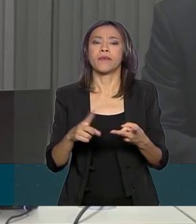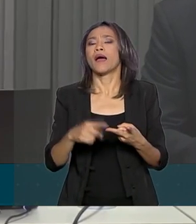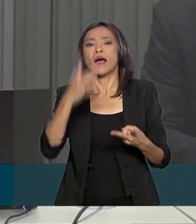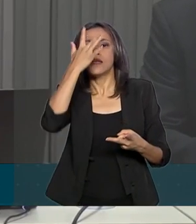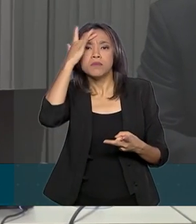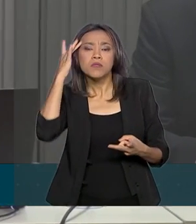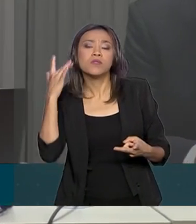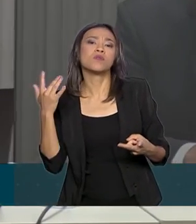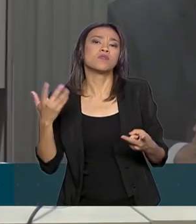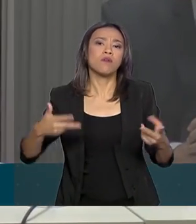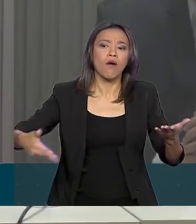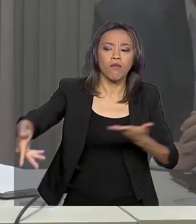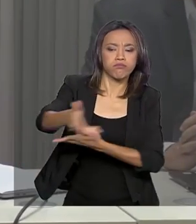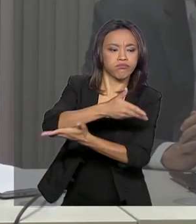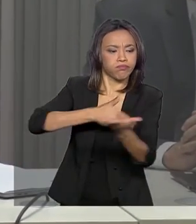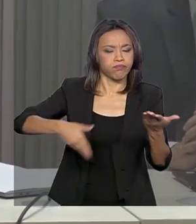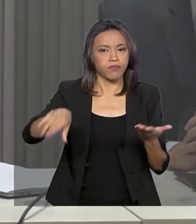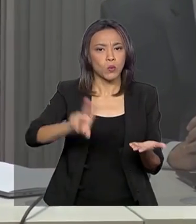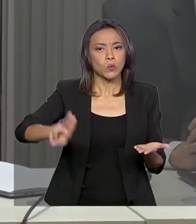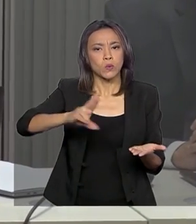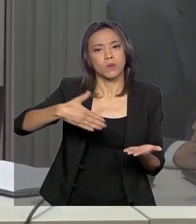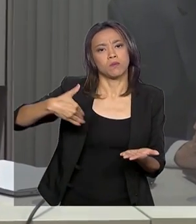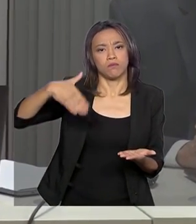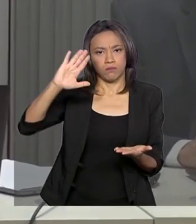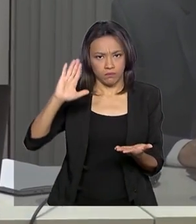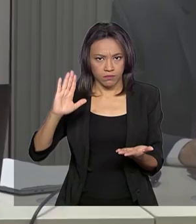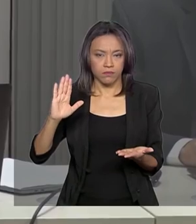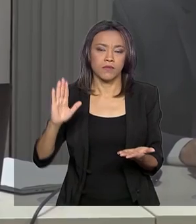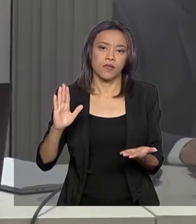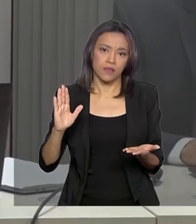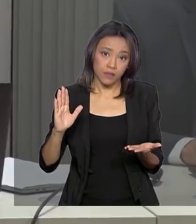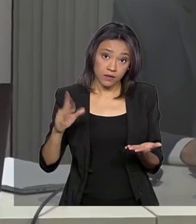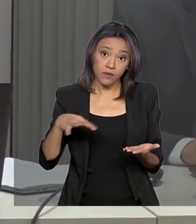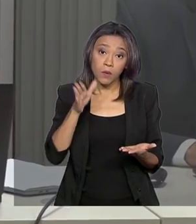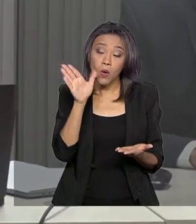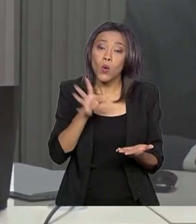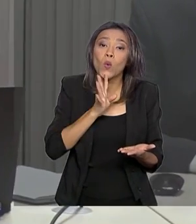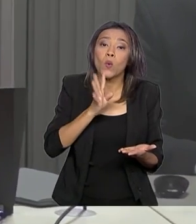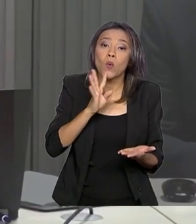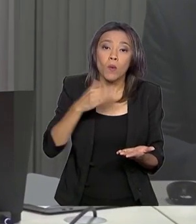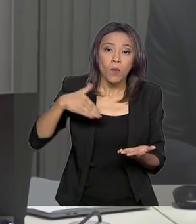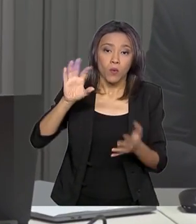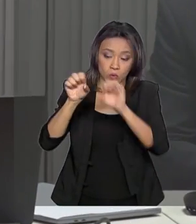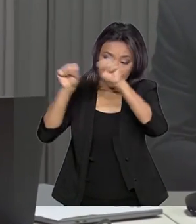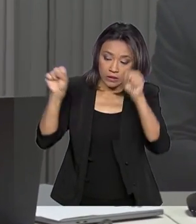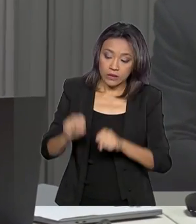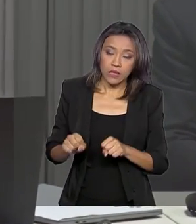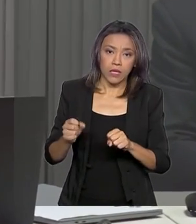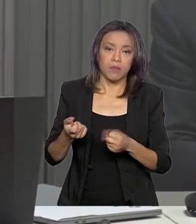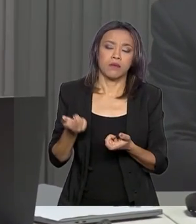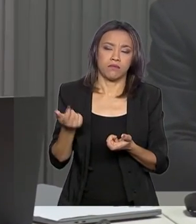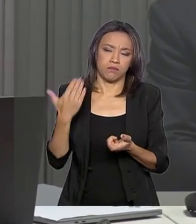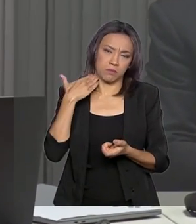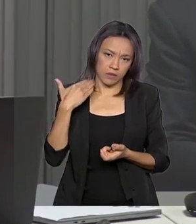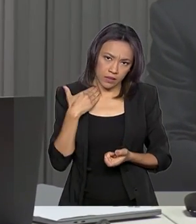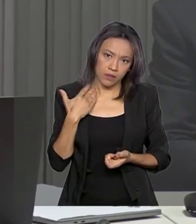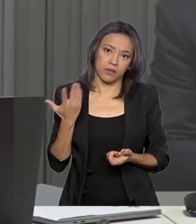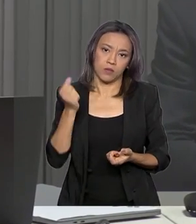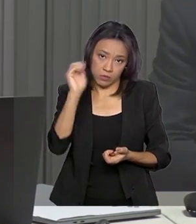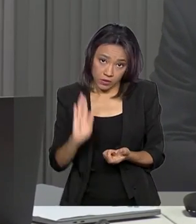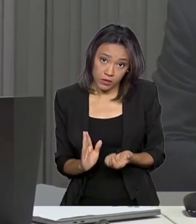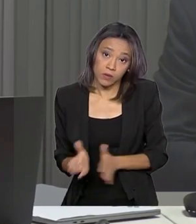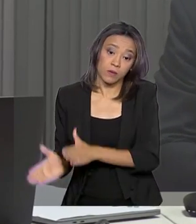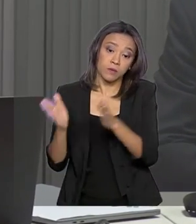no sistema financeiro e no sistema de pagamentos brasileiro, maior